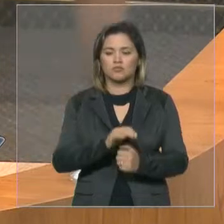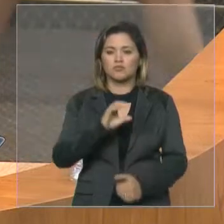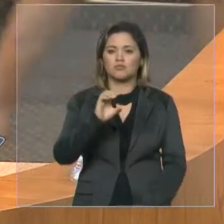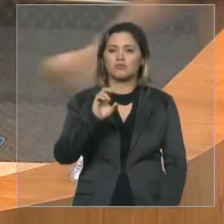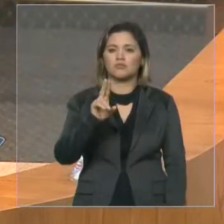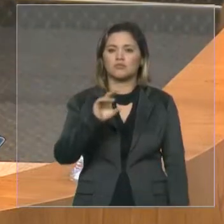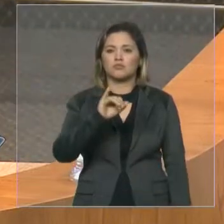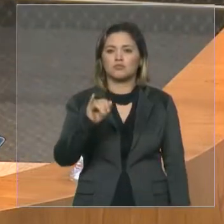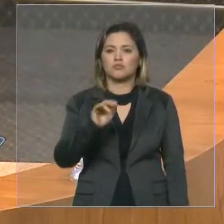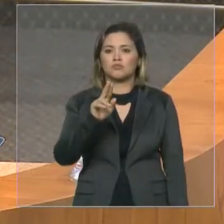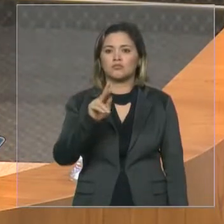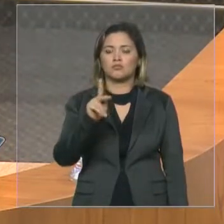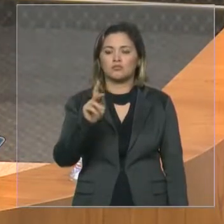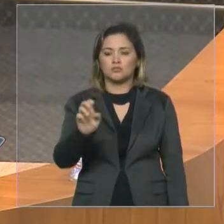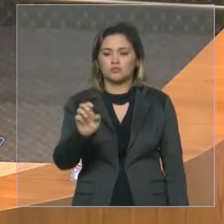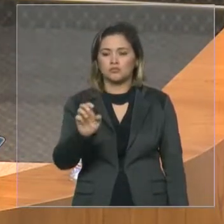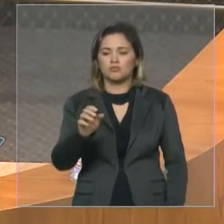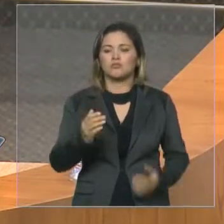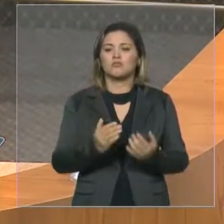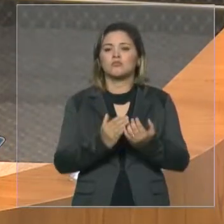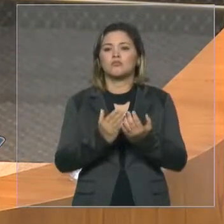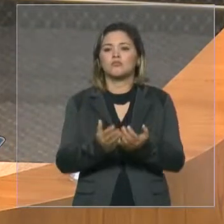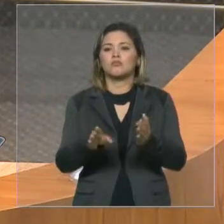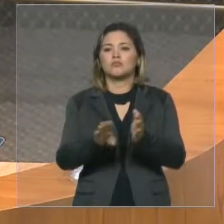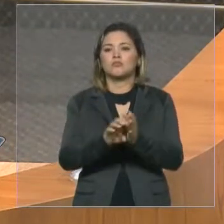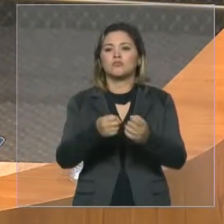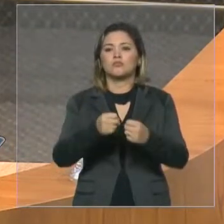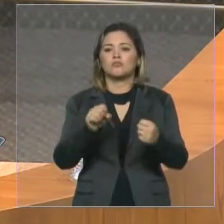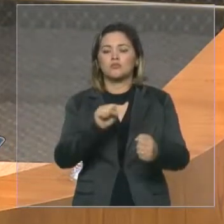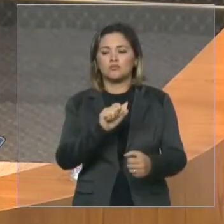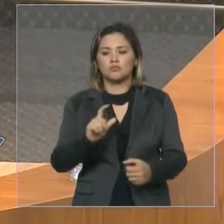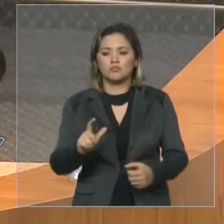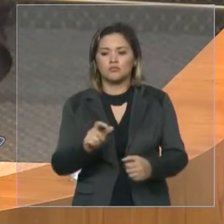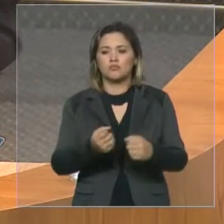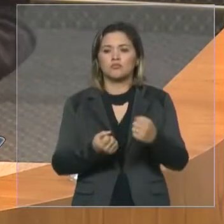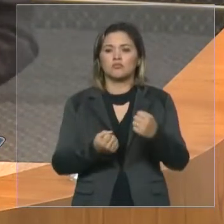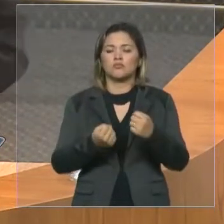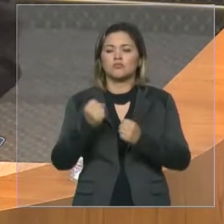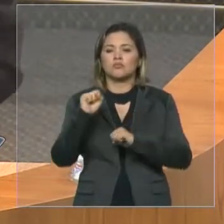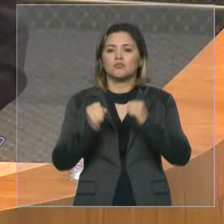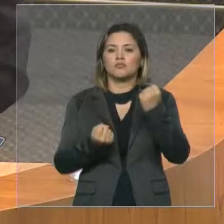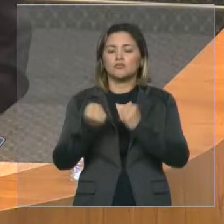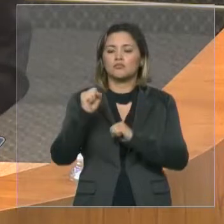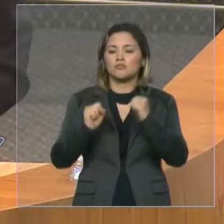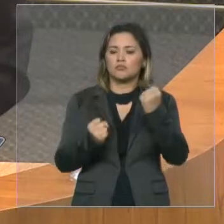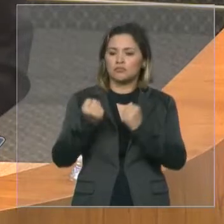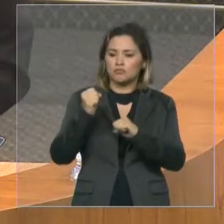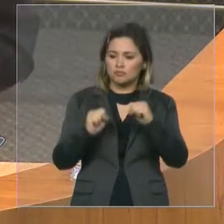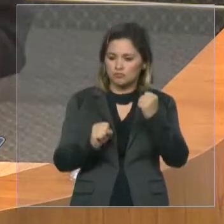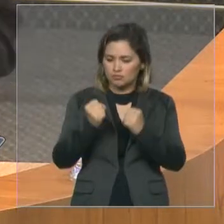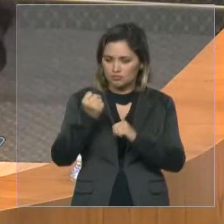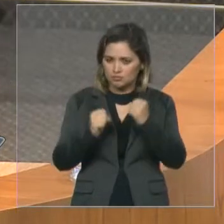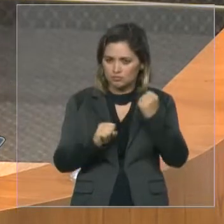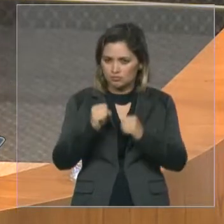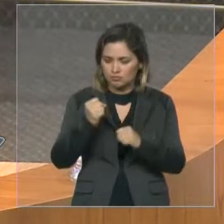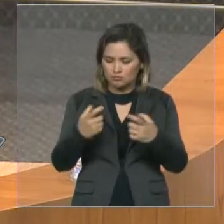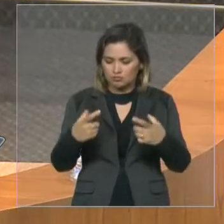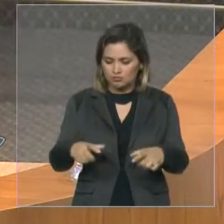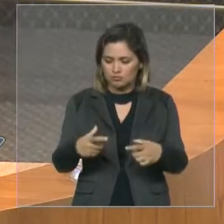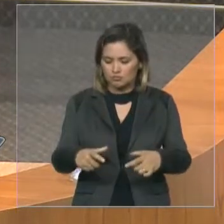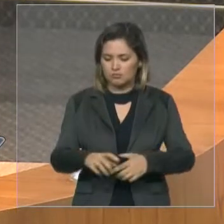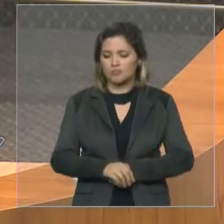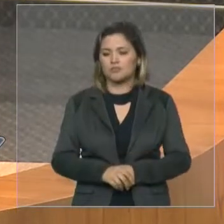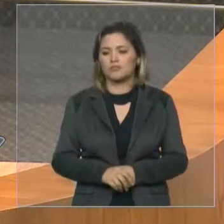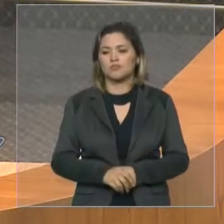Porto Grande em São Luís, eu nunca nem vi falar, e o Complexo Industrial e Portuário do Maranhão. Isso aqui, o